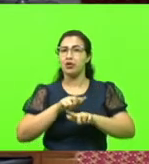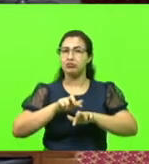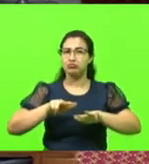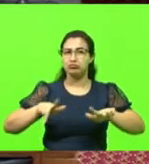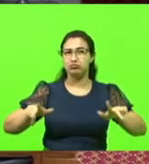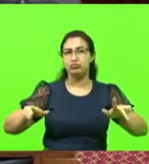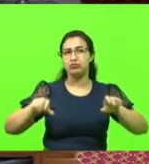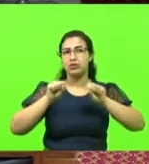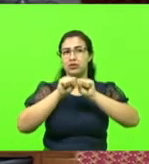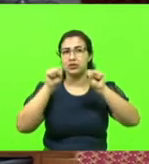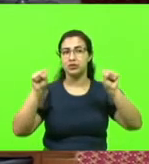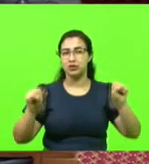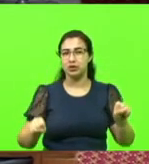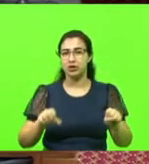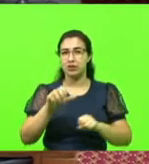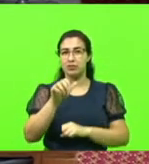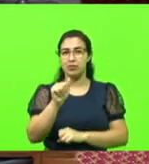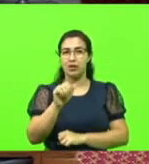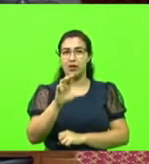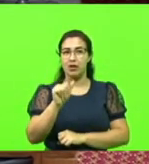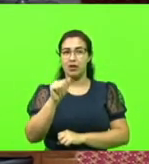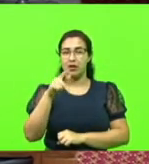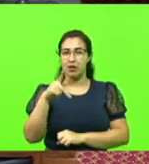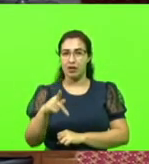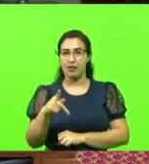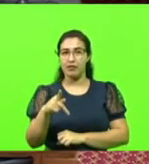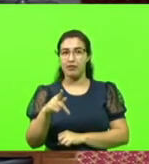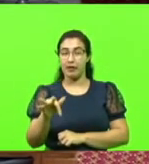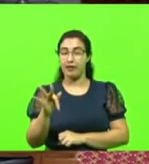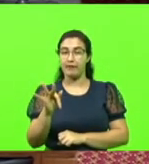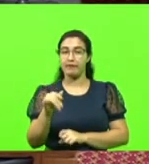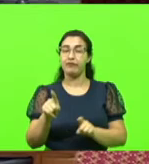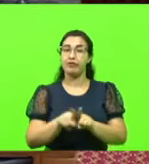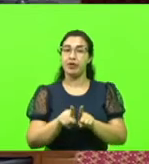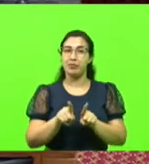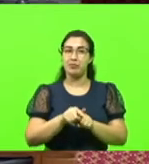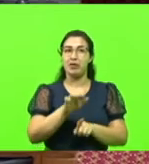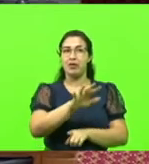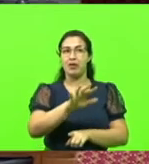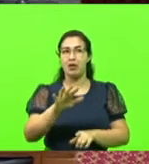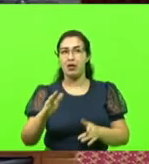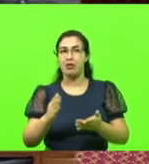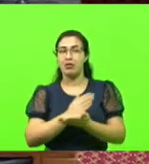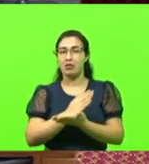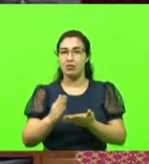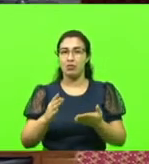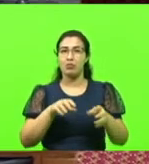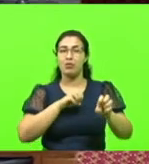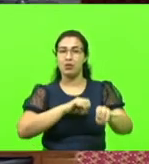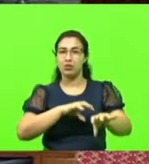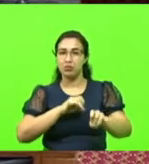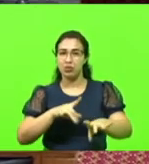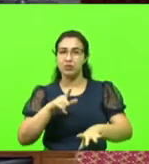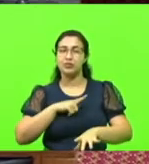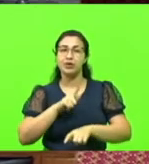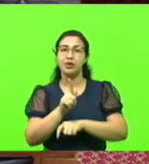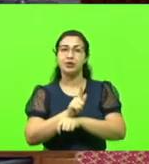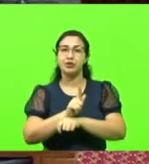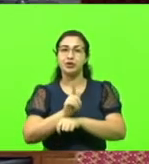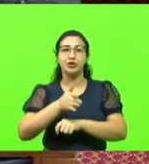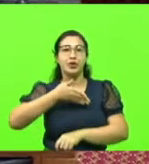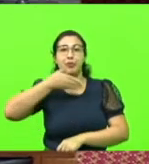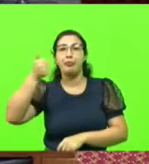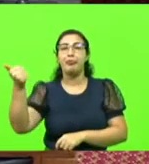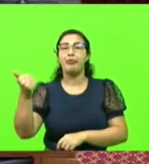sistema ACAF. Assim como em outras áreas, a educação encontra na autogestão a melhor forma de